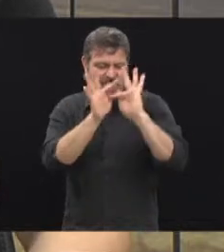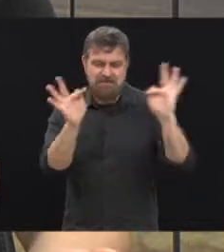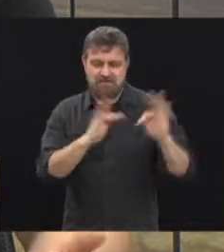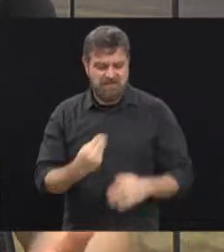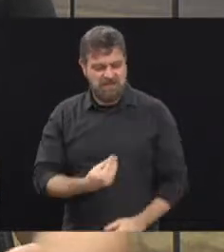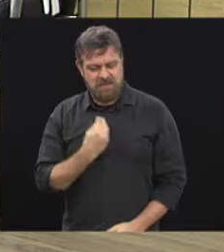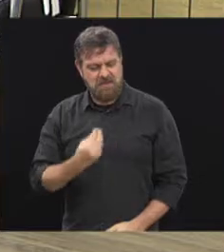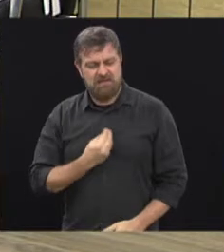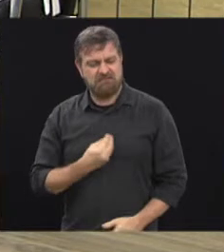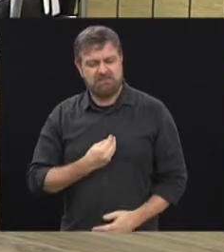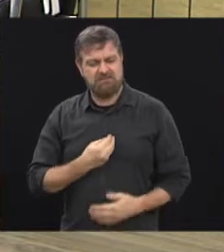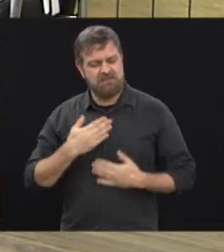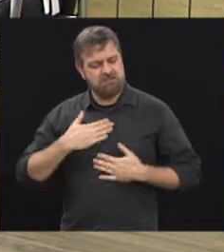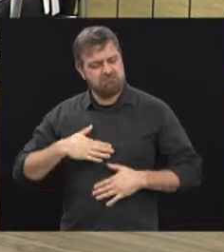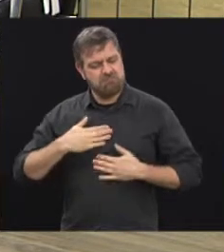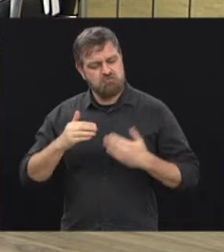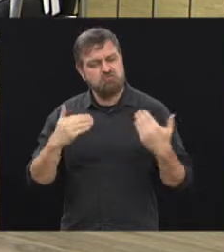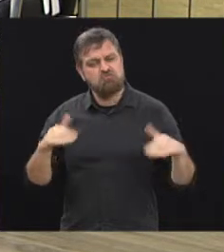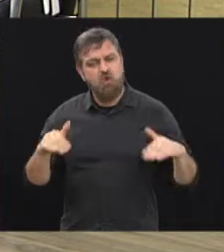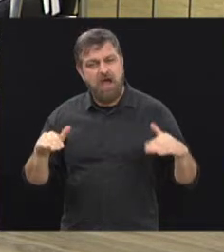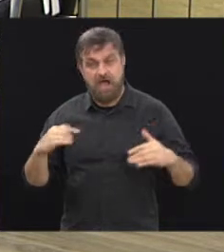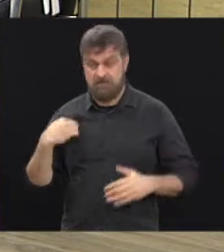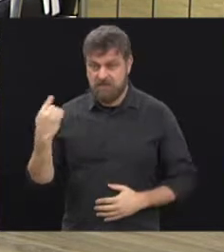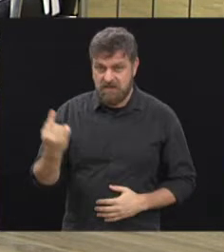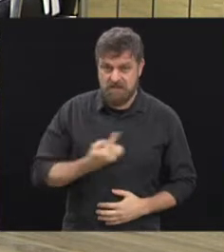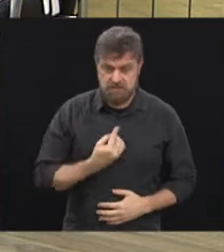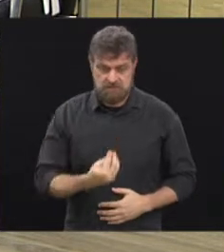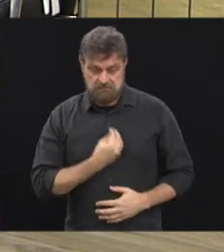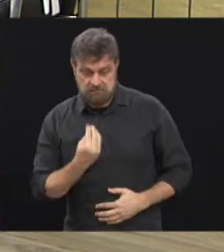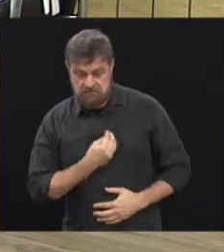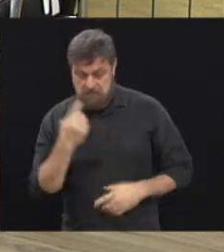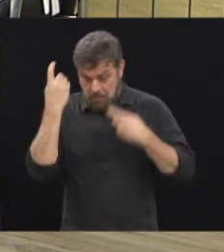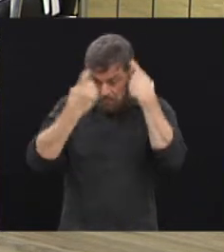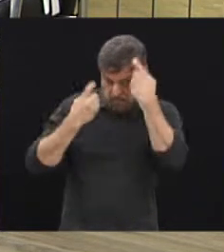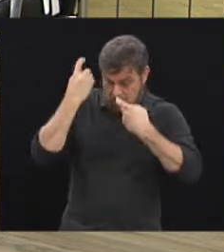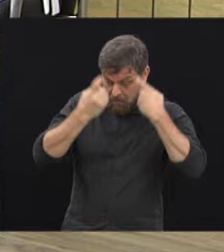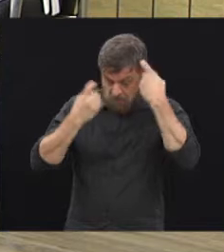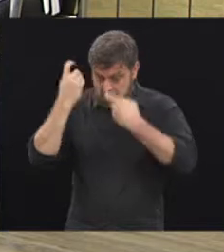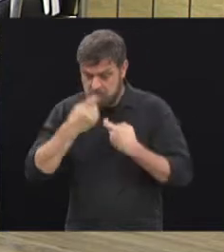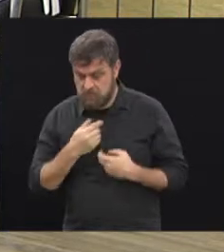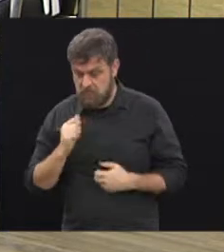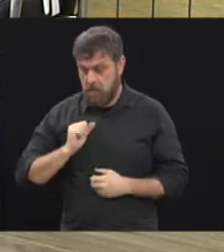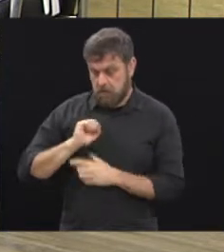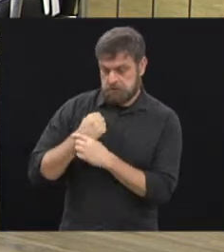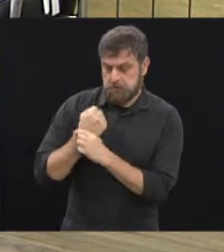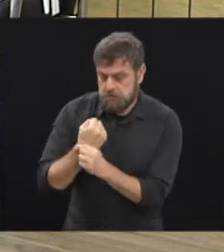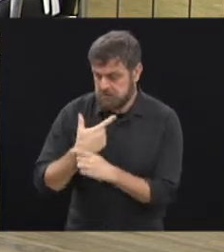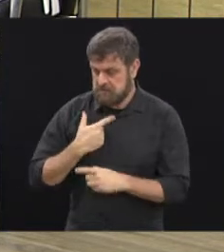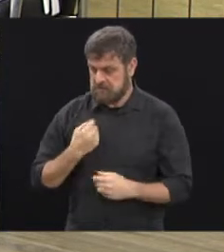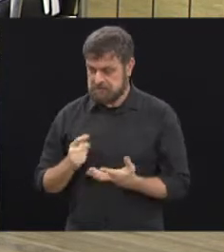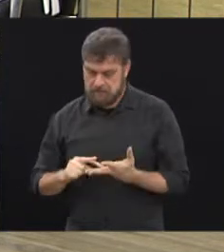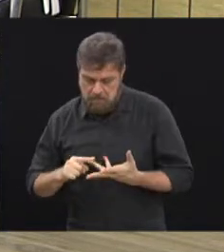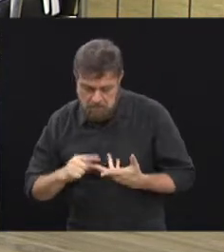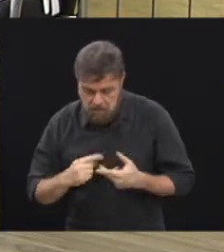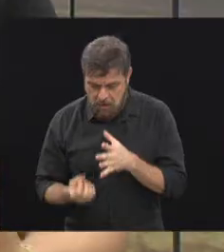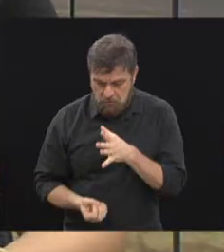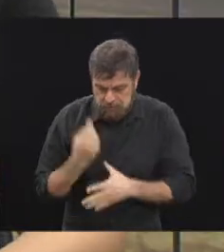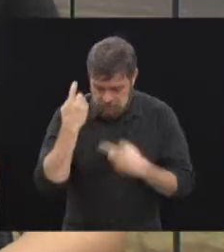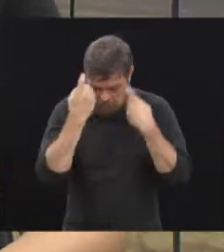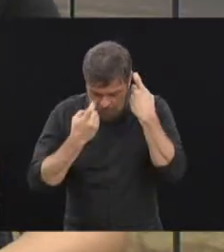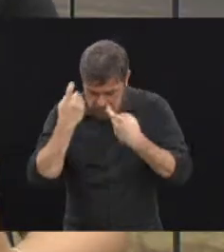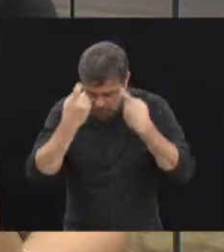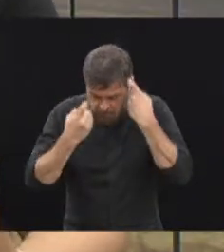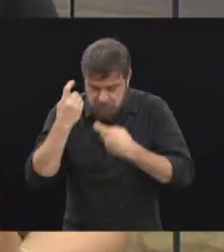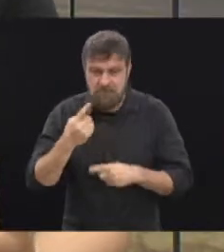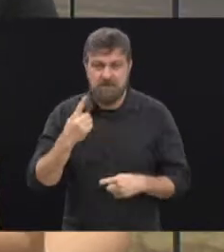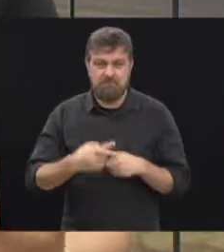viver, assim, sabe? Que quando a gente fica muito preocupado na segurança do que eu vou precisar e se acontecer isso e aquilo outro,